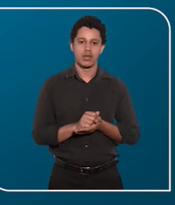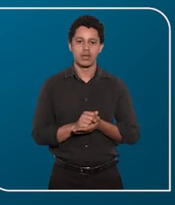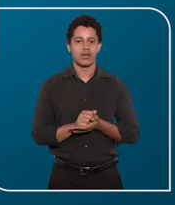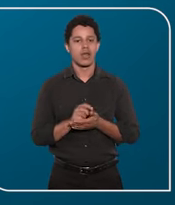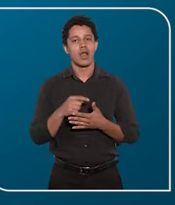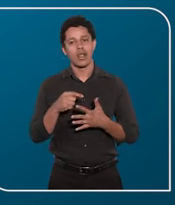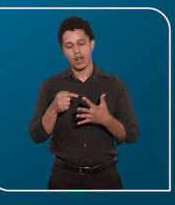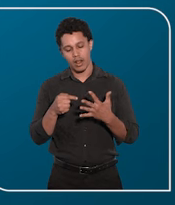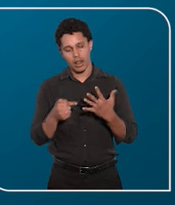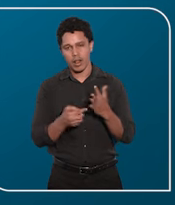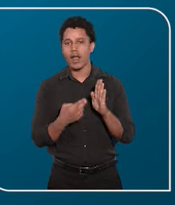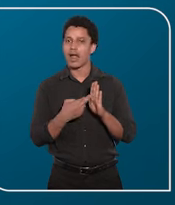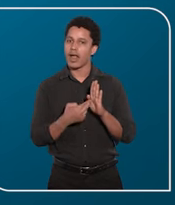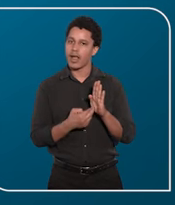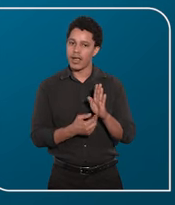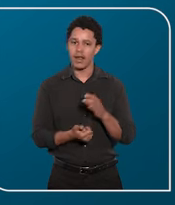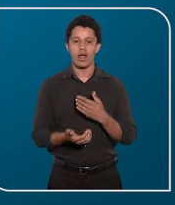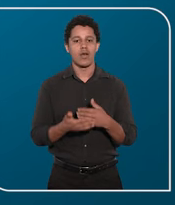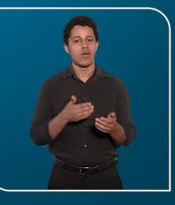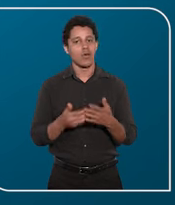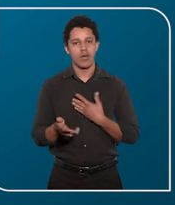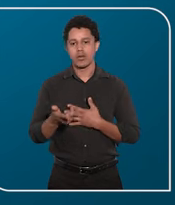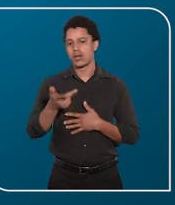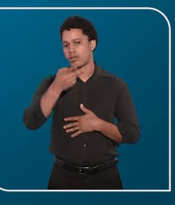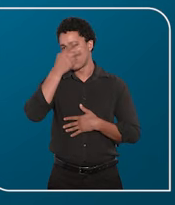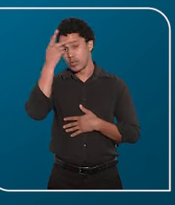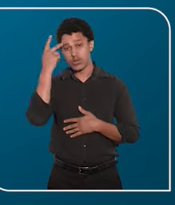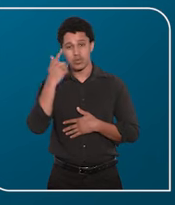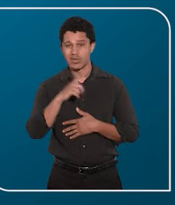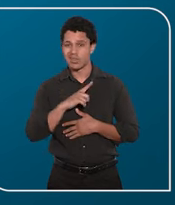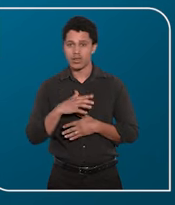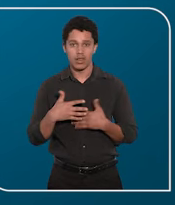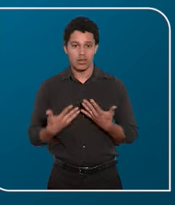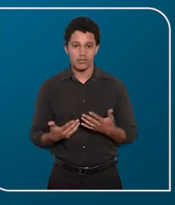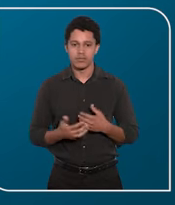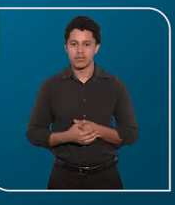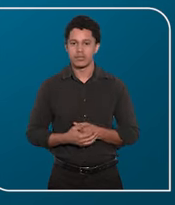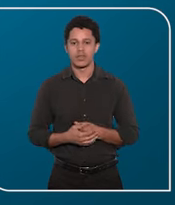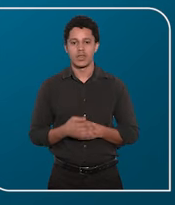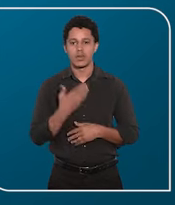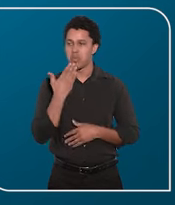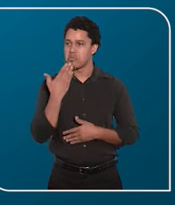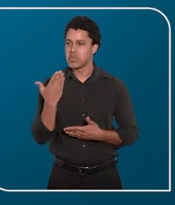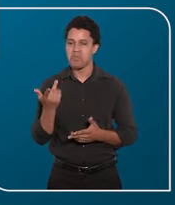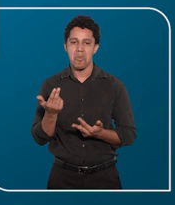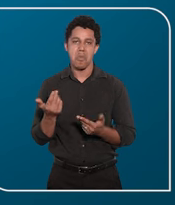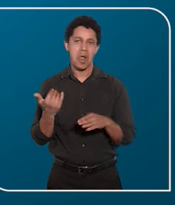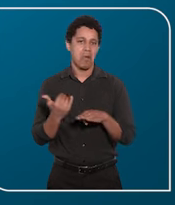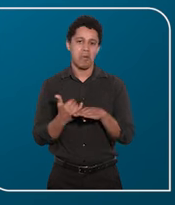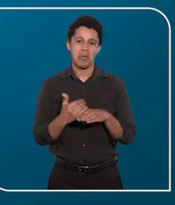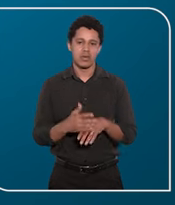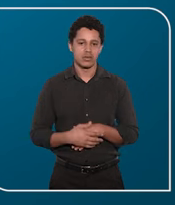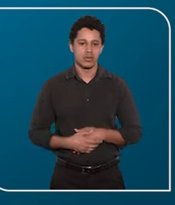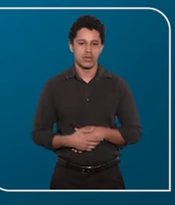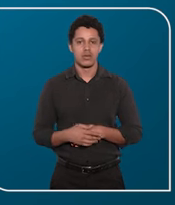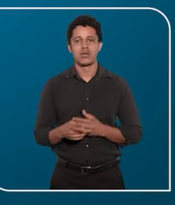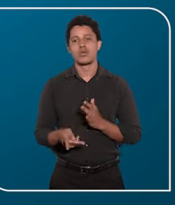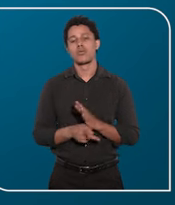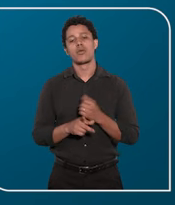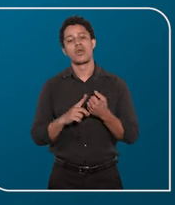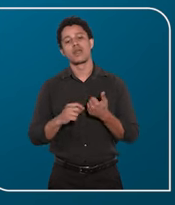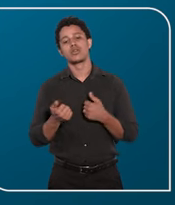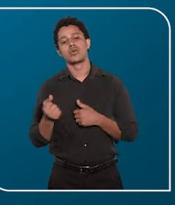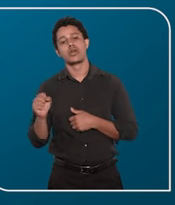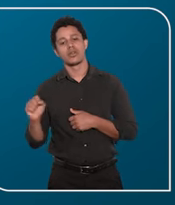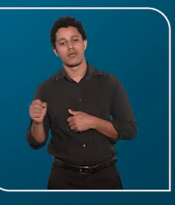requisitos que qualquer pessoa tem, ou são exigidos. Ah, aqueles do artigo 8º. Ah, então o advogado